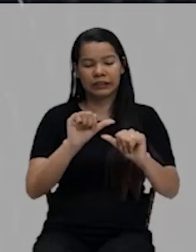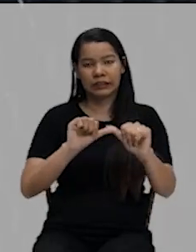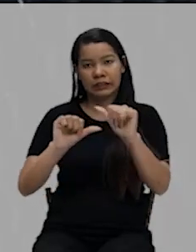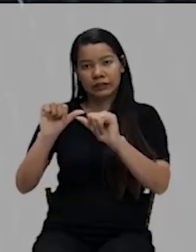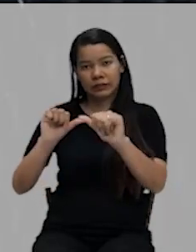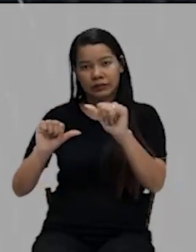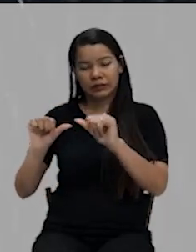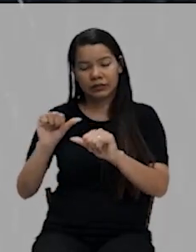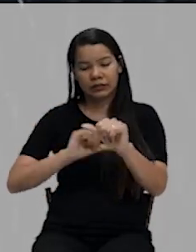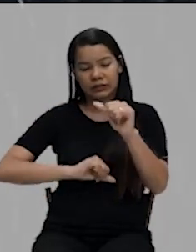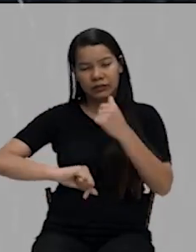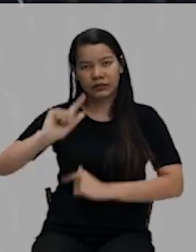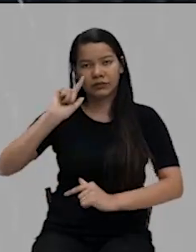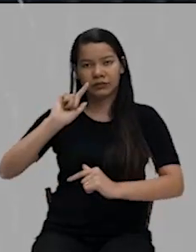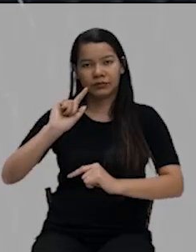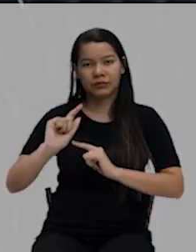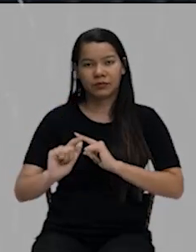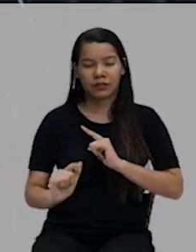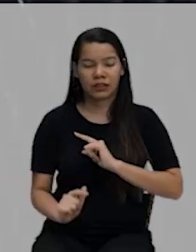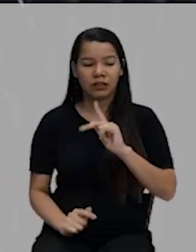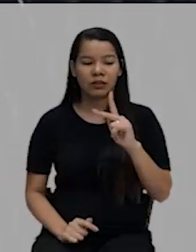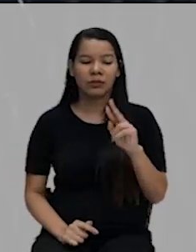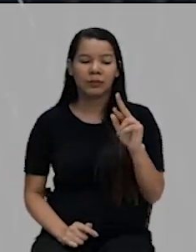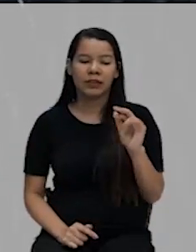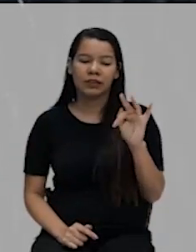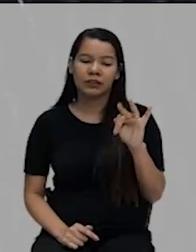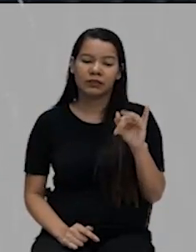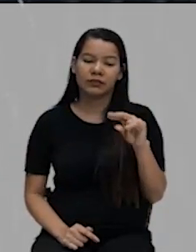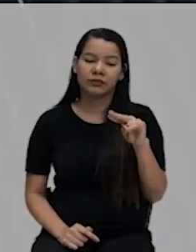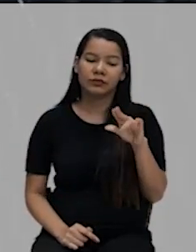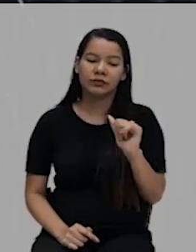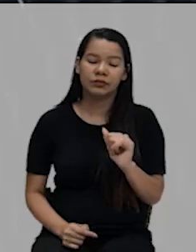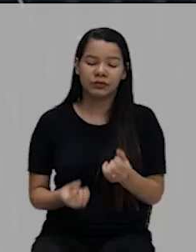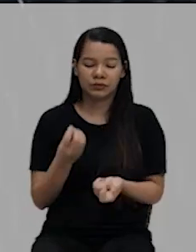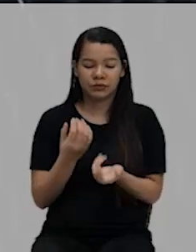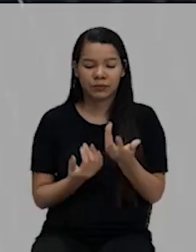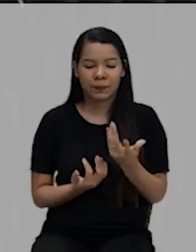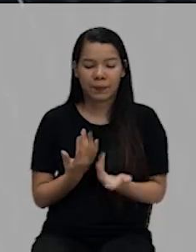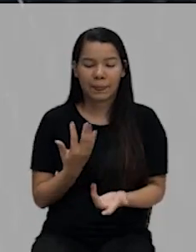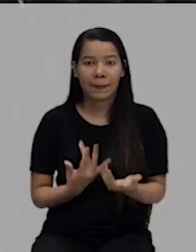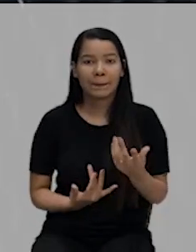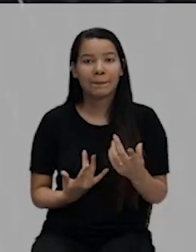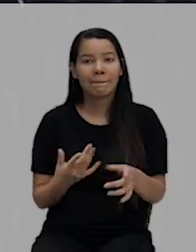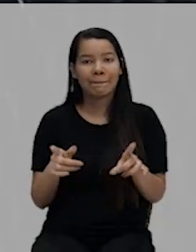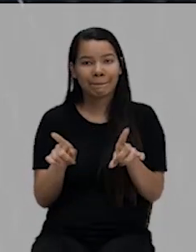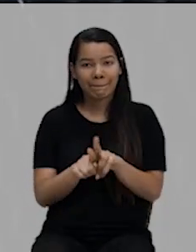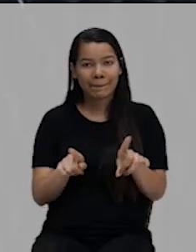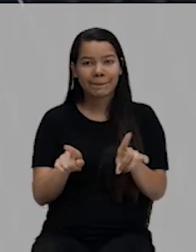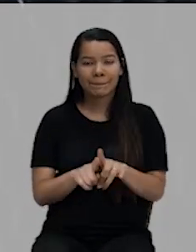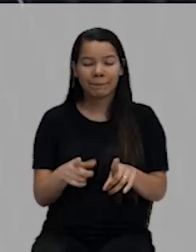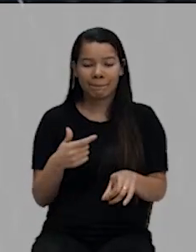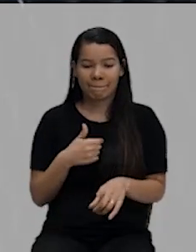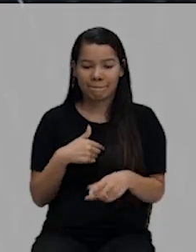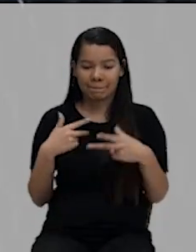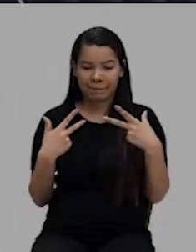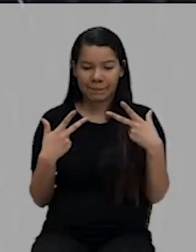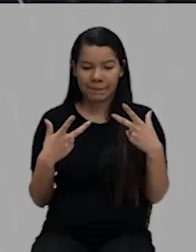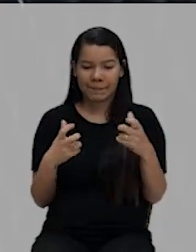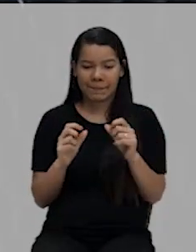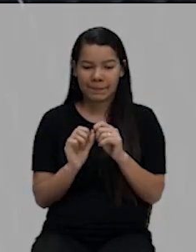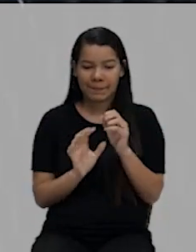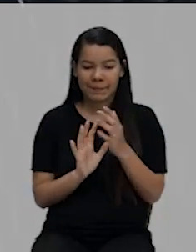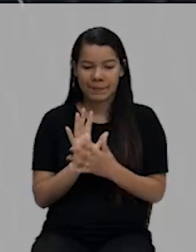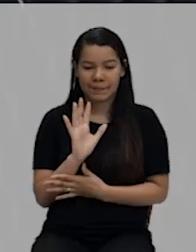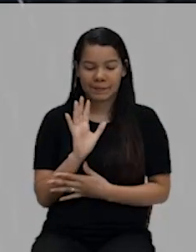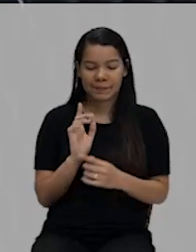Eu tenho a parafina que está sofrendo uma queima, uma combustão, e eu vou observar a formação